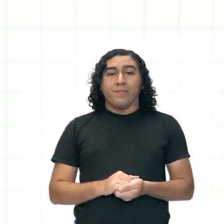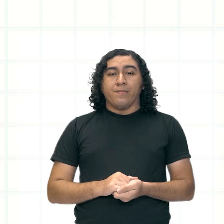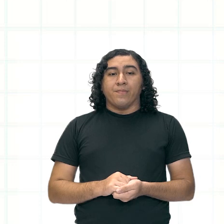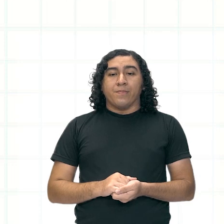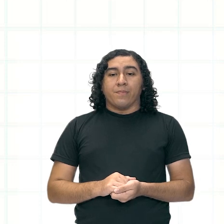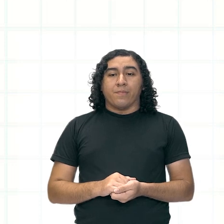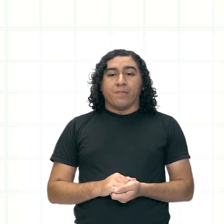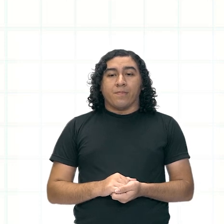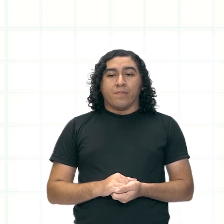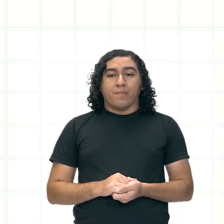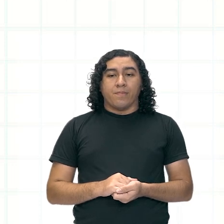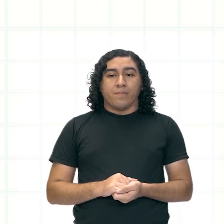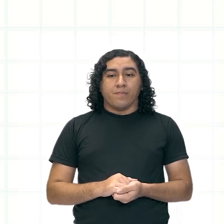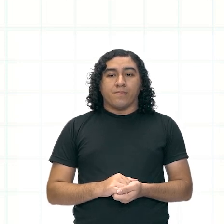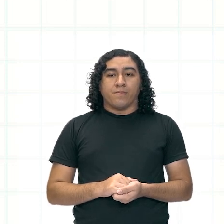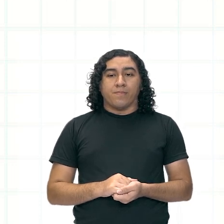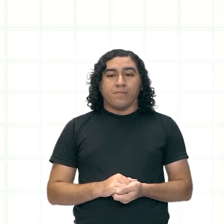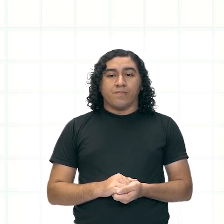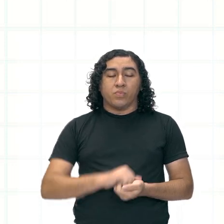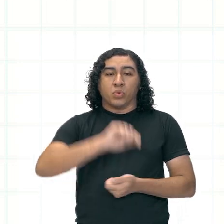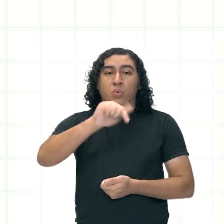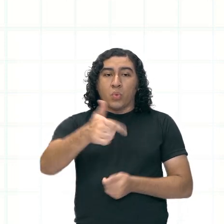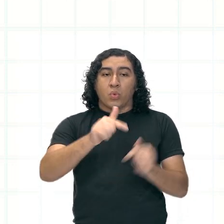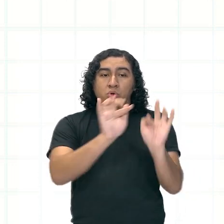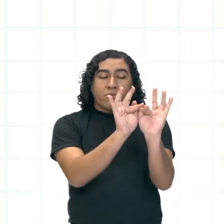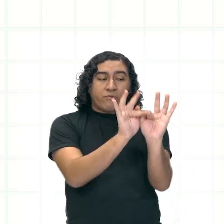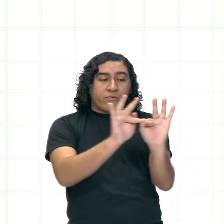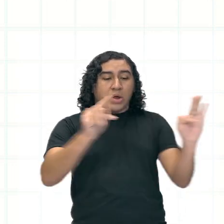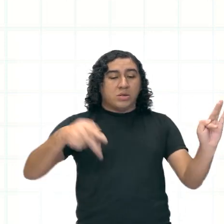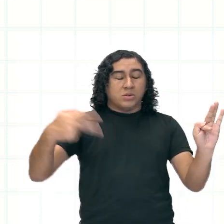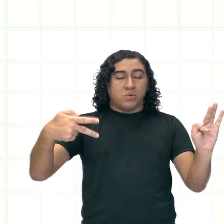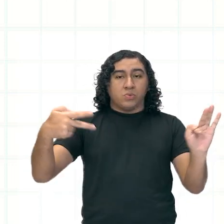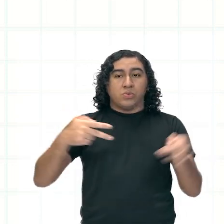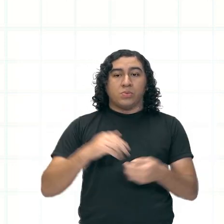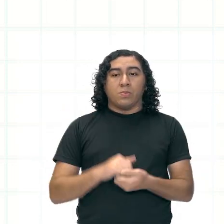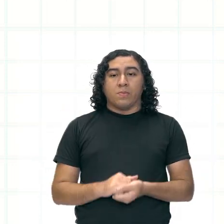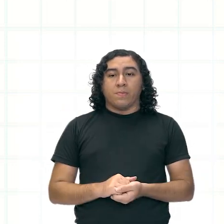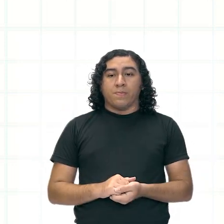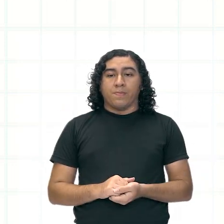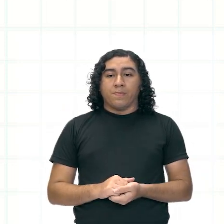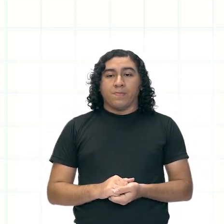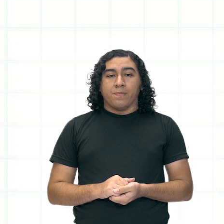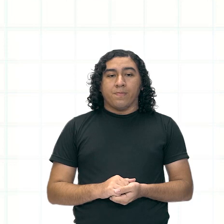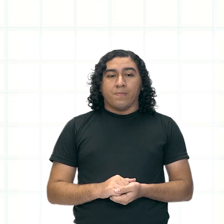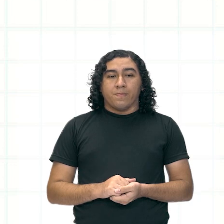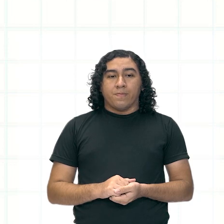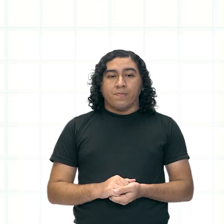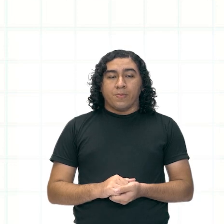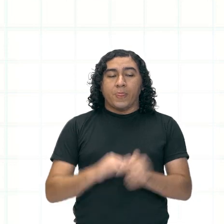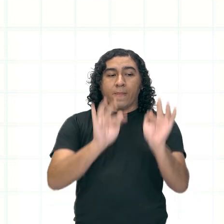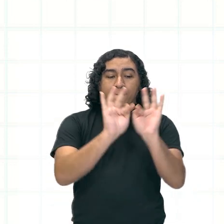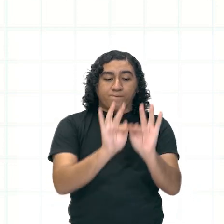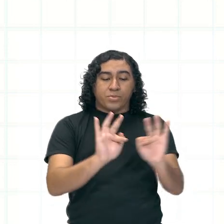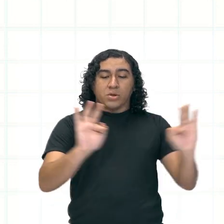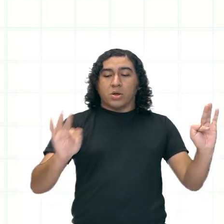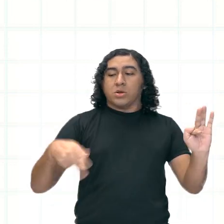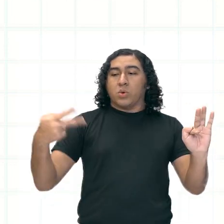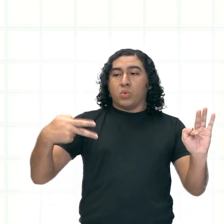verbo. O nosso segundo enunciado, quantos verbos eu tenho? Observe, Maria cantou, dançou e pulou na